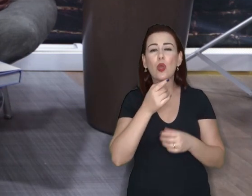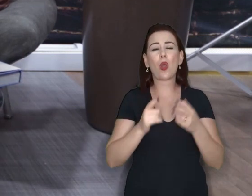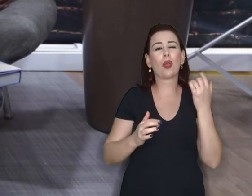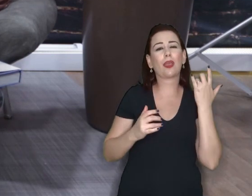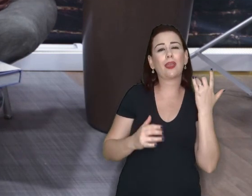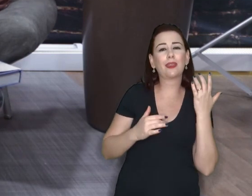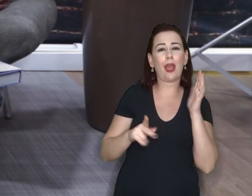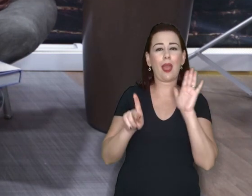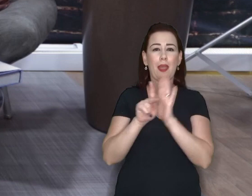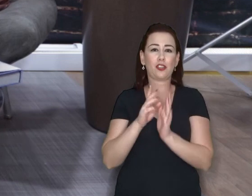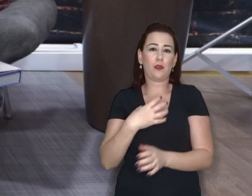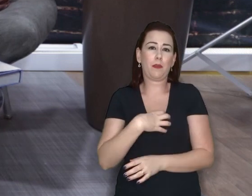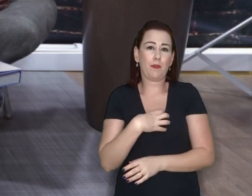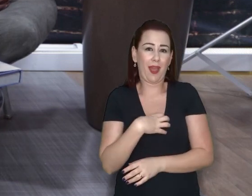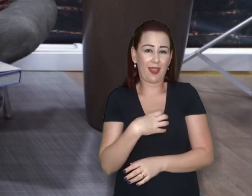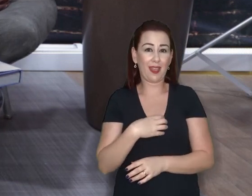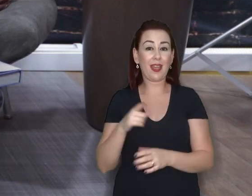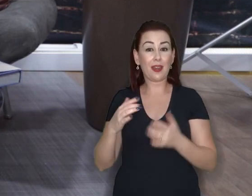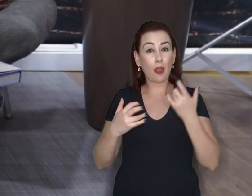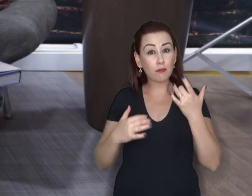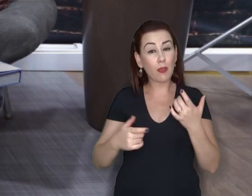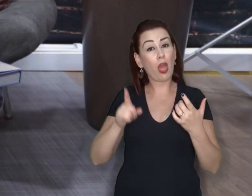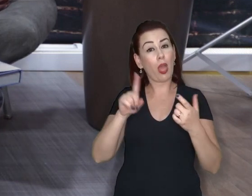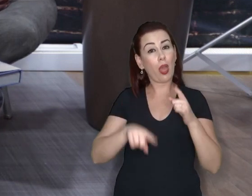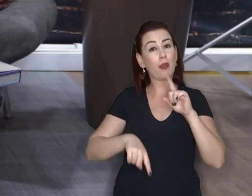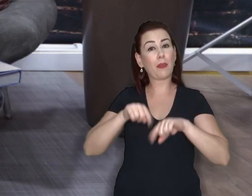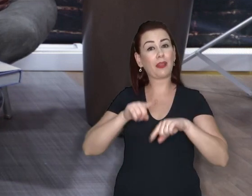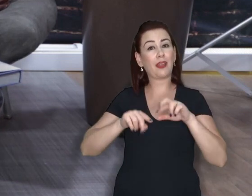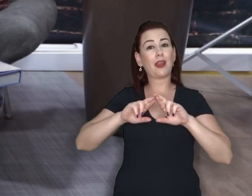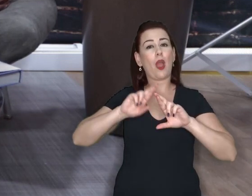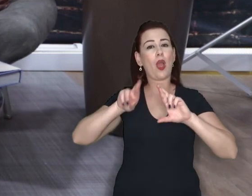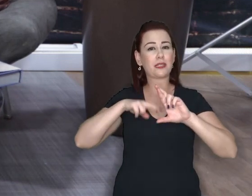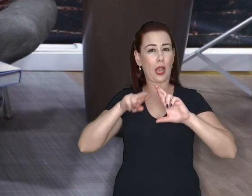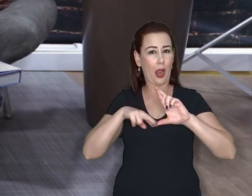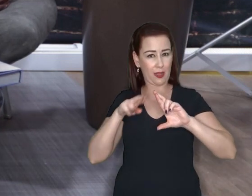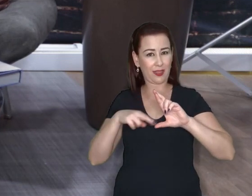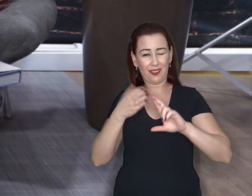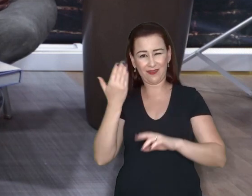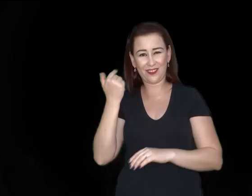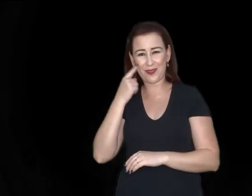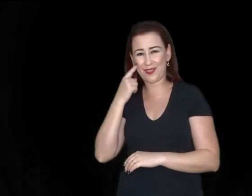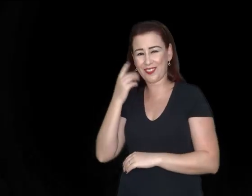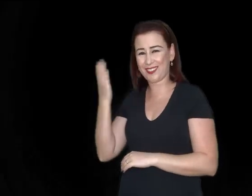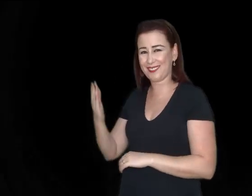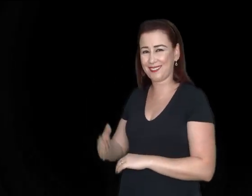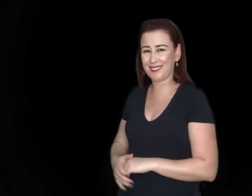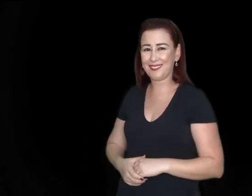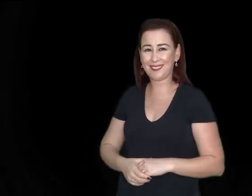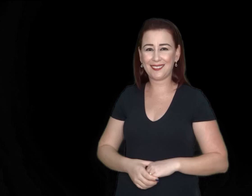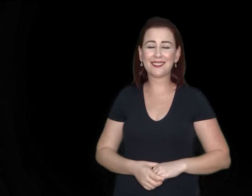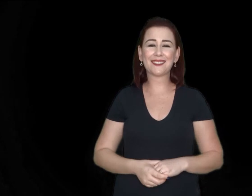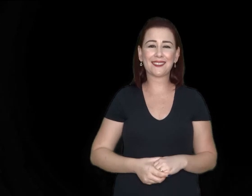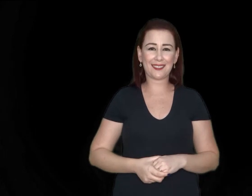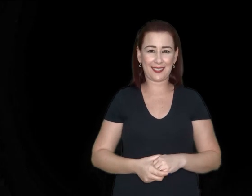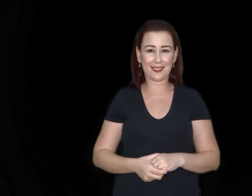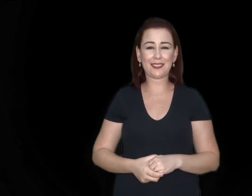com som e suas guitarras baianas, feitas de material reciclado. Vamos nessa!